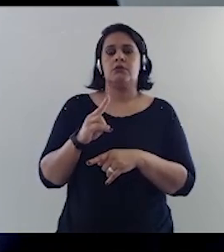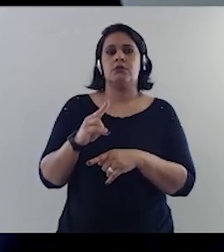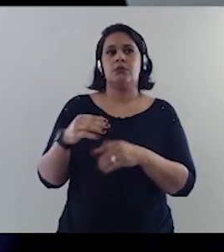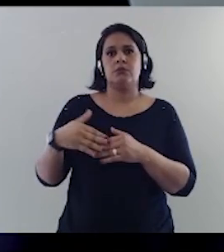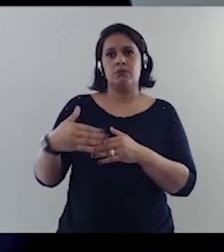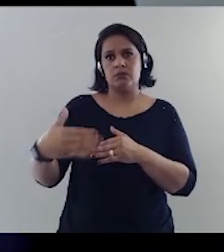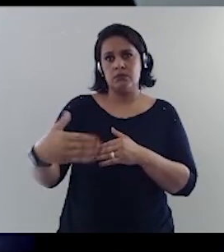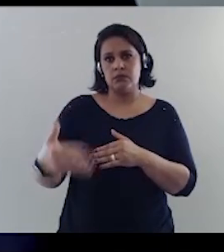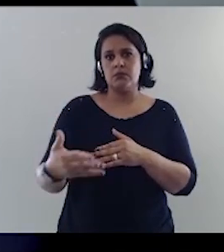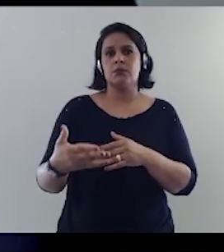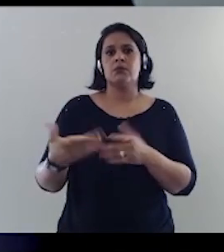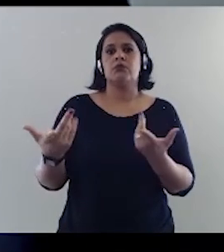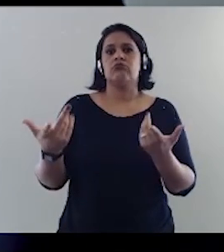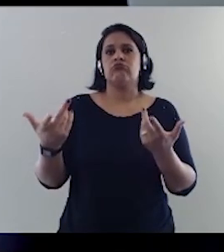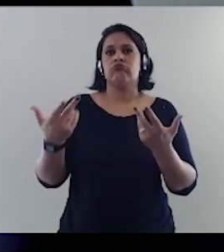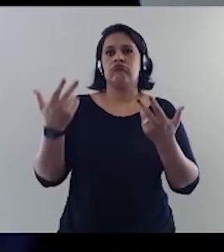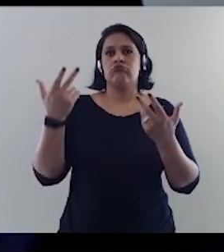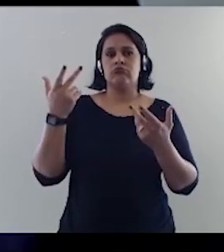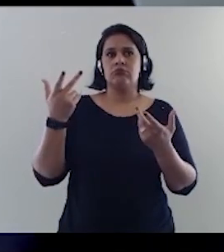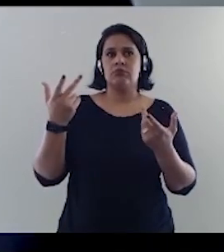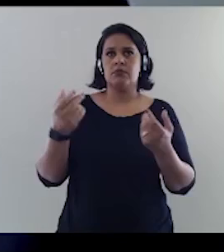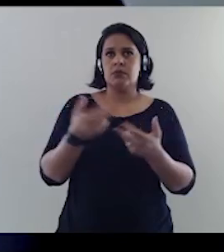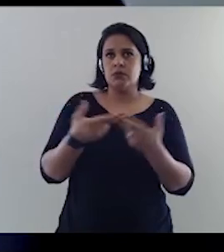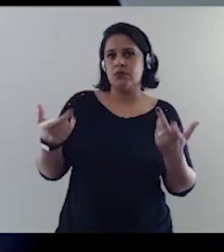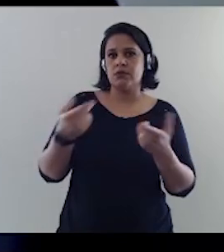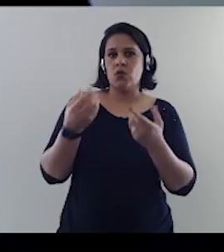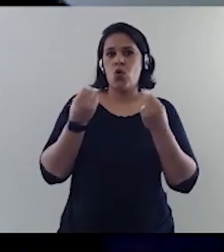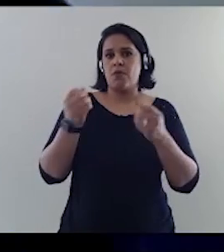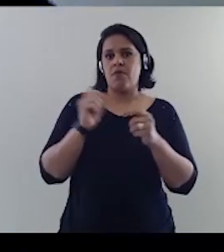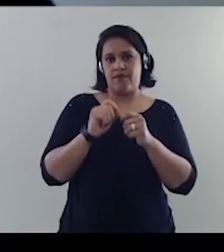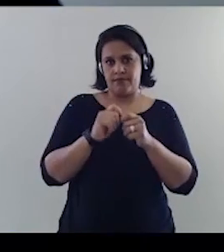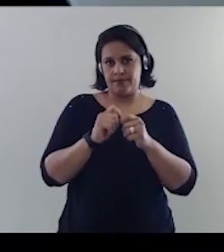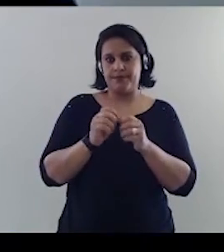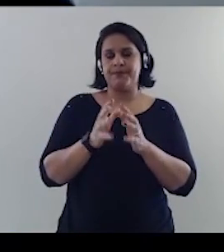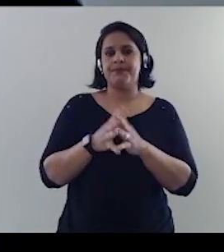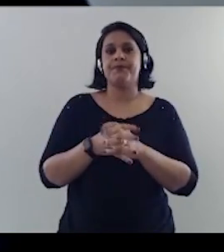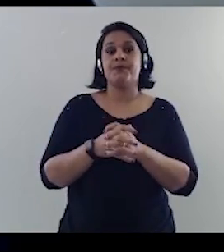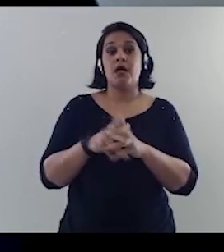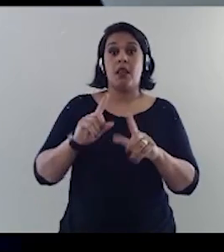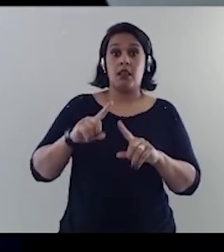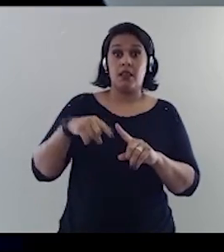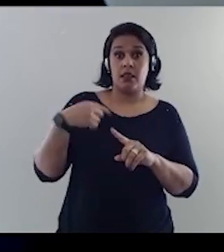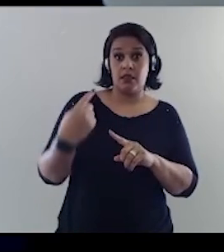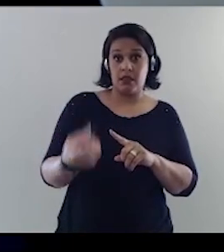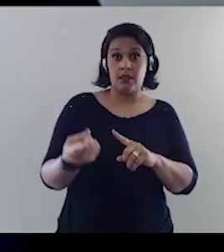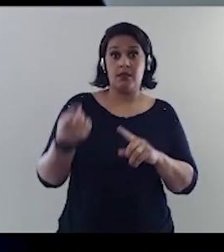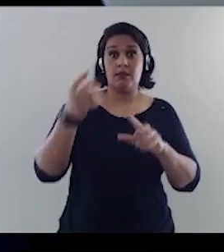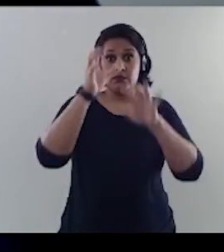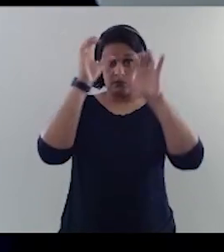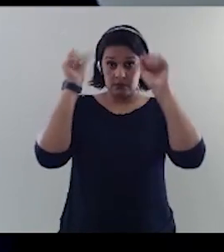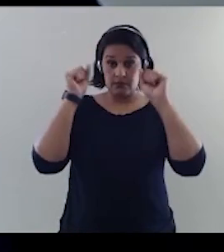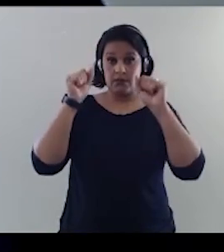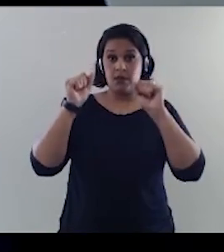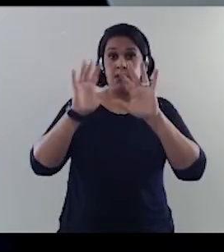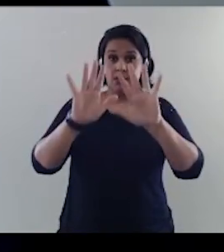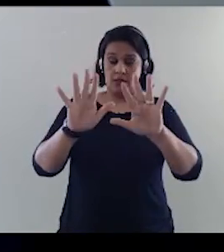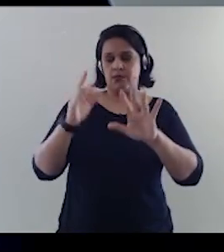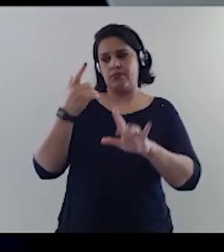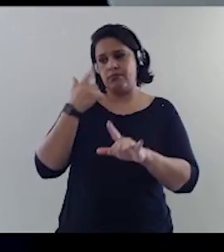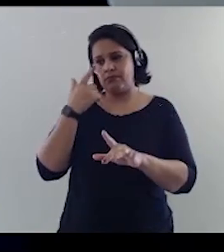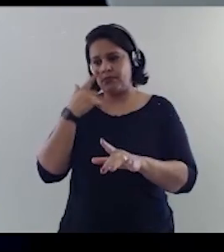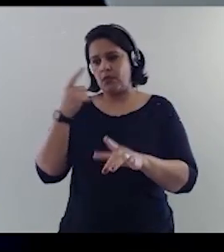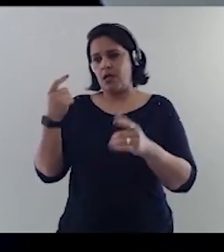derivado da natureza das coisas, da natureza do resgate. E aí o Tribunal foi mais benigno com o legislador, precisou de